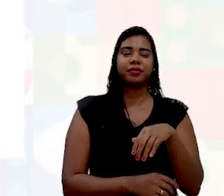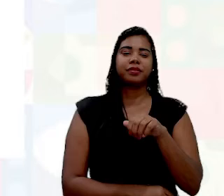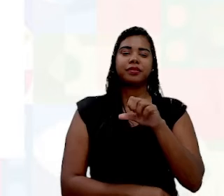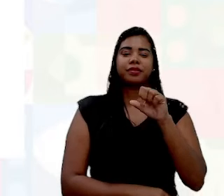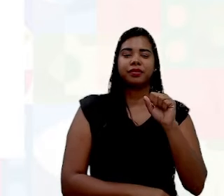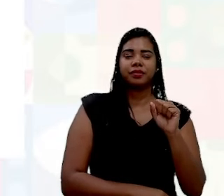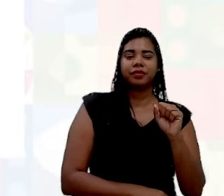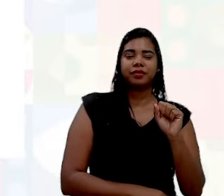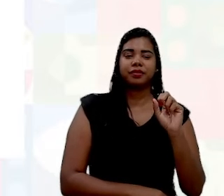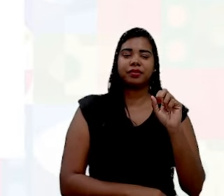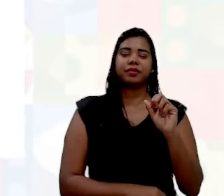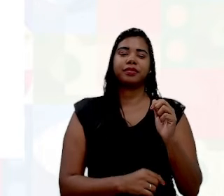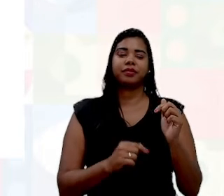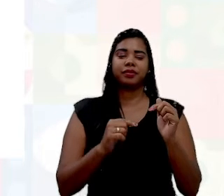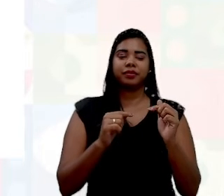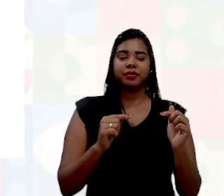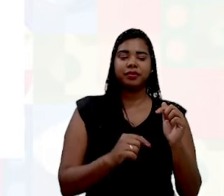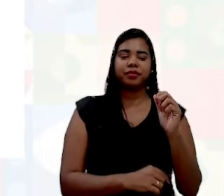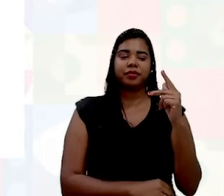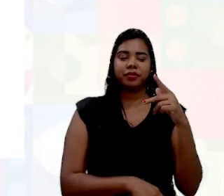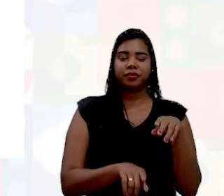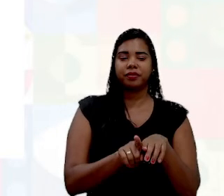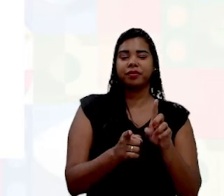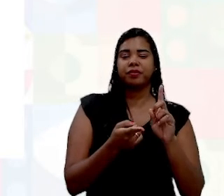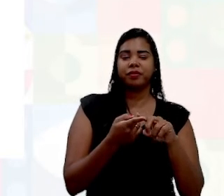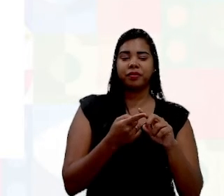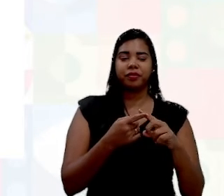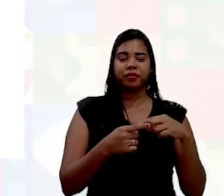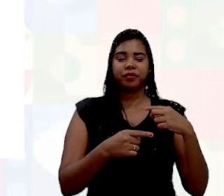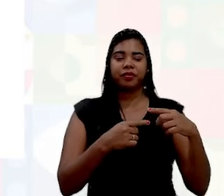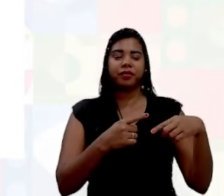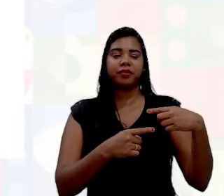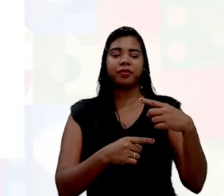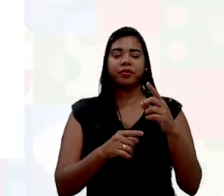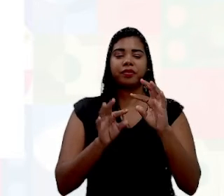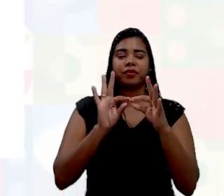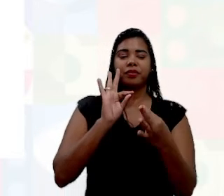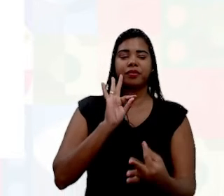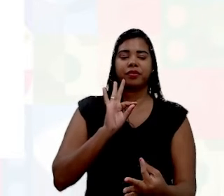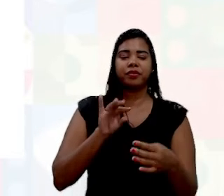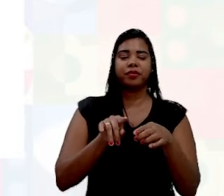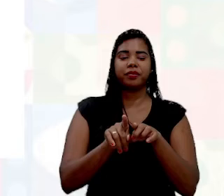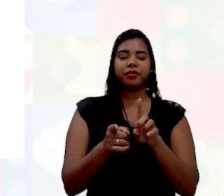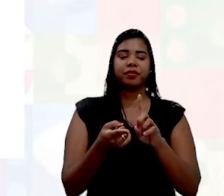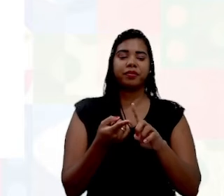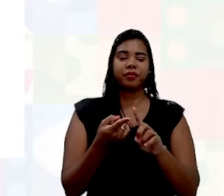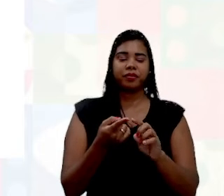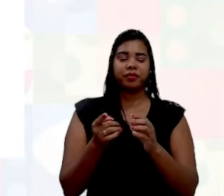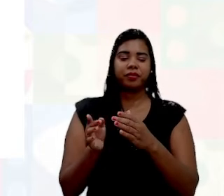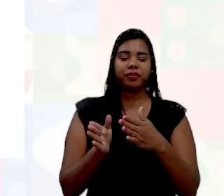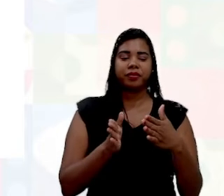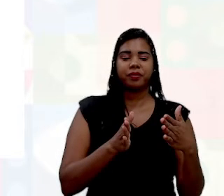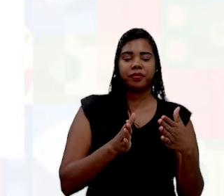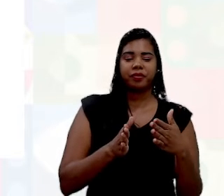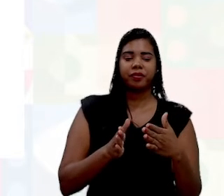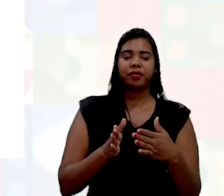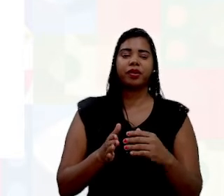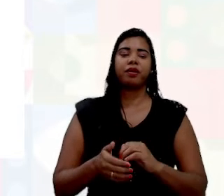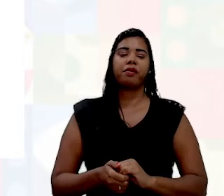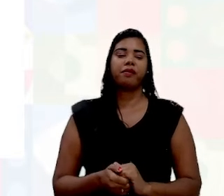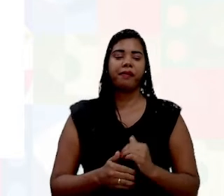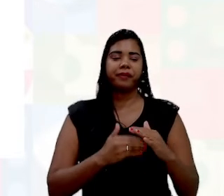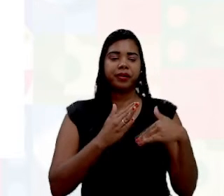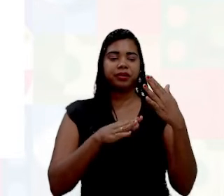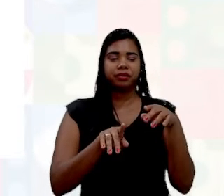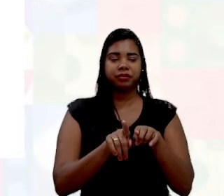form.as_p, que justamente ele faz a geração do formulário, né? Fica uma parte em Python, né? Desenvolvido,